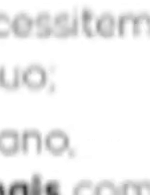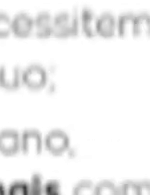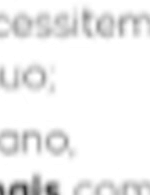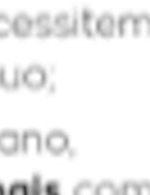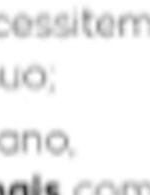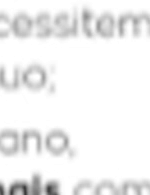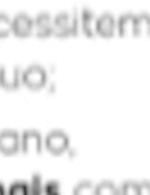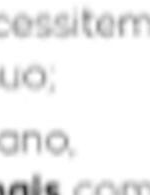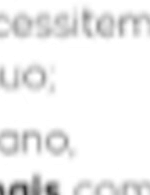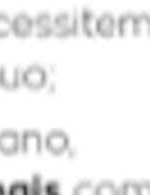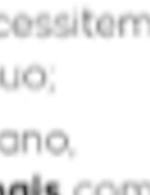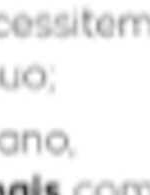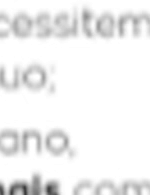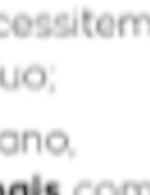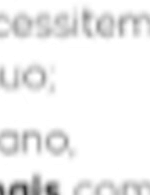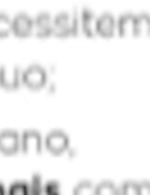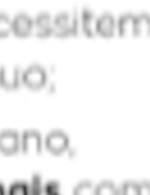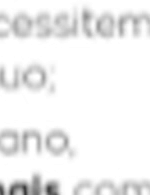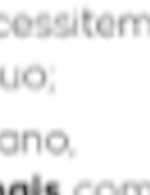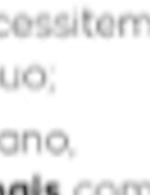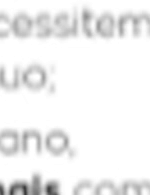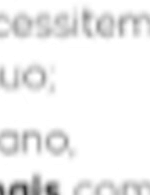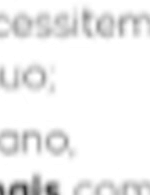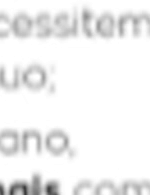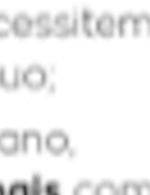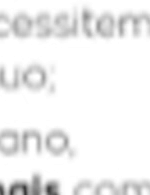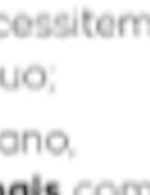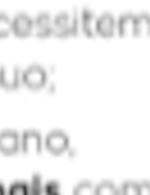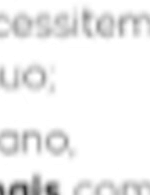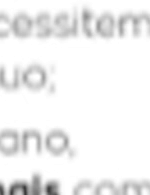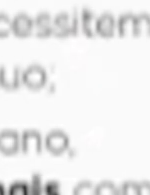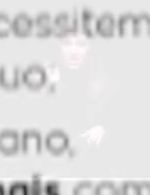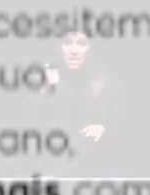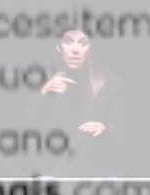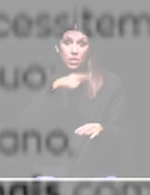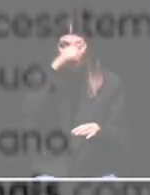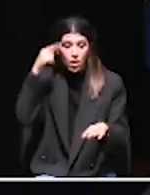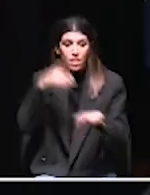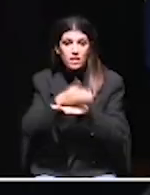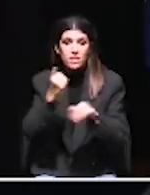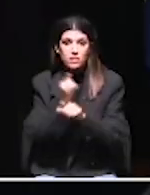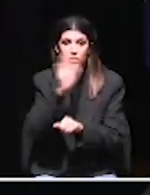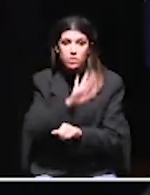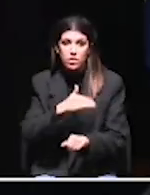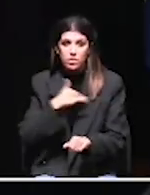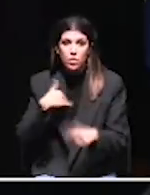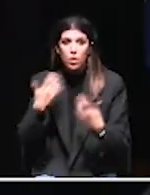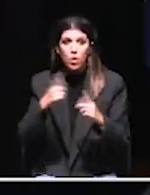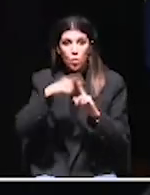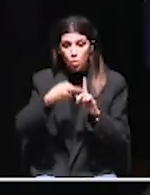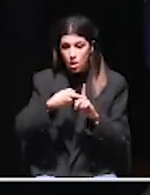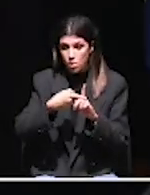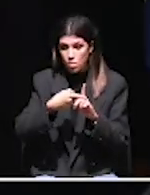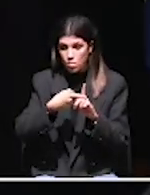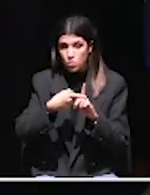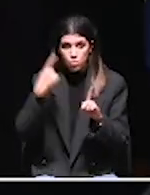seguro de saúde gratuito para a população com mais de 65 anos que tenha dificuldades no acesso ao Serviço Nacional de Saúde. Agora, passado um ano, estamos